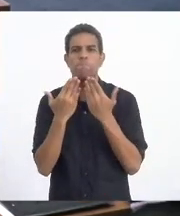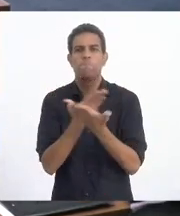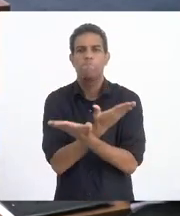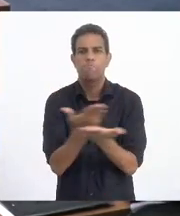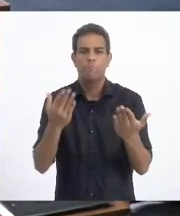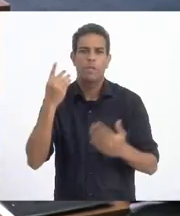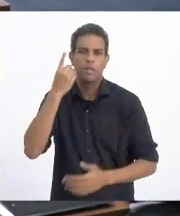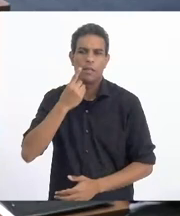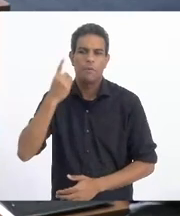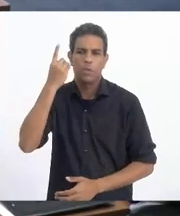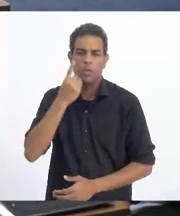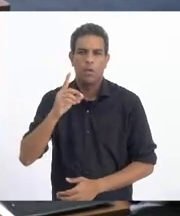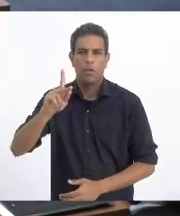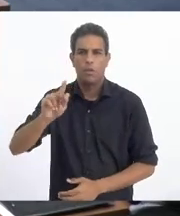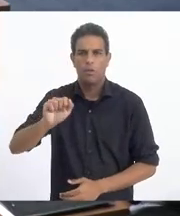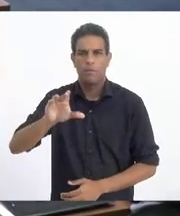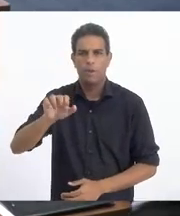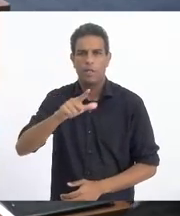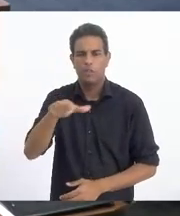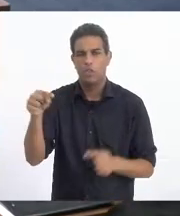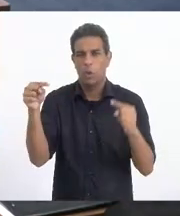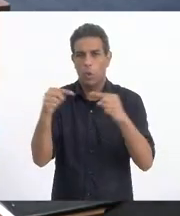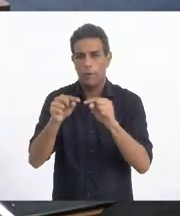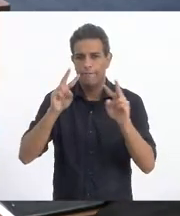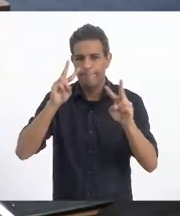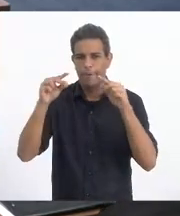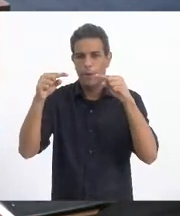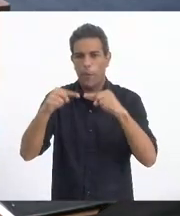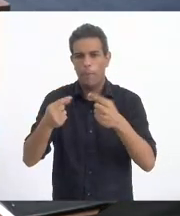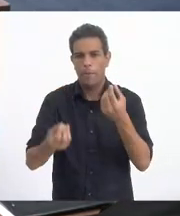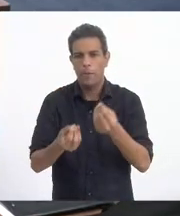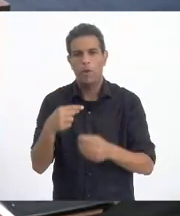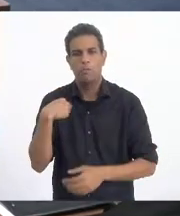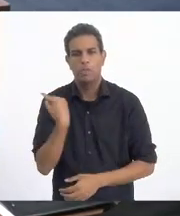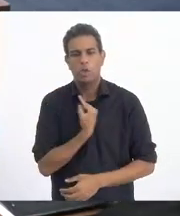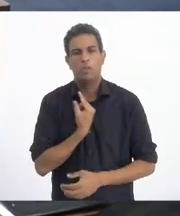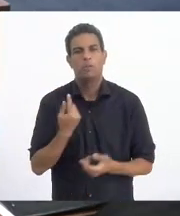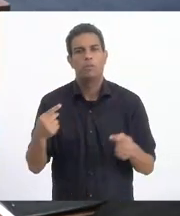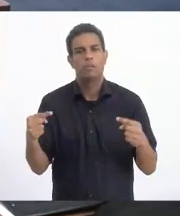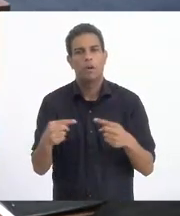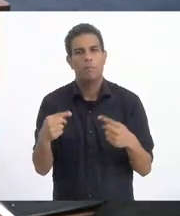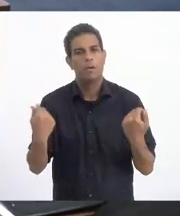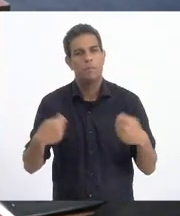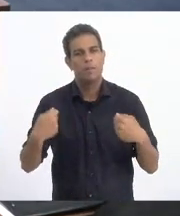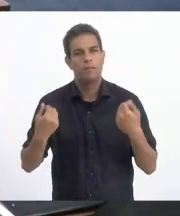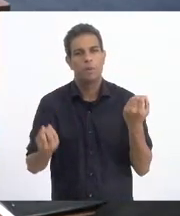nobre deputado Pacheco revê essa posição, e nós temos